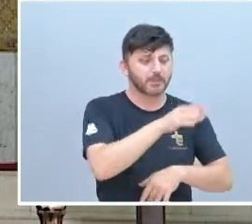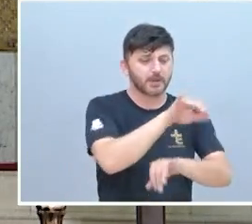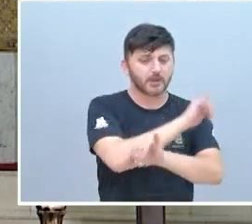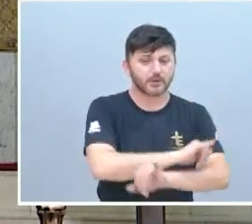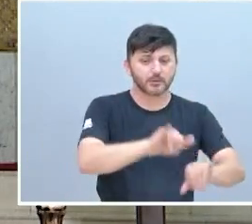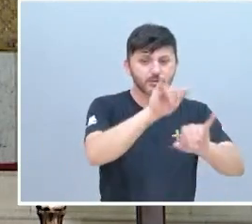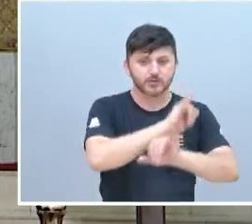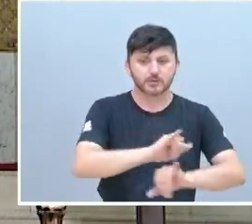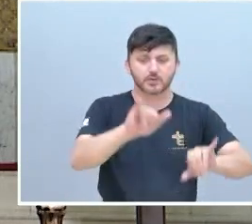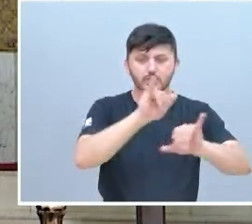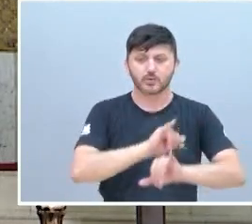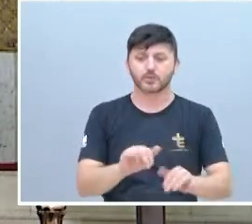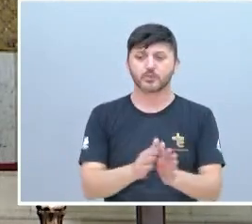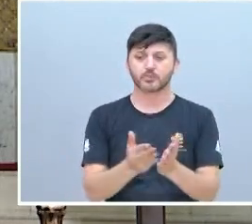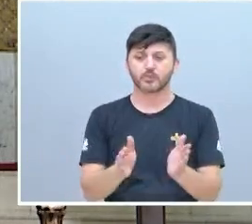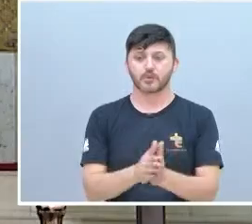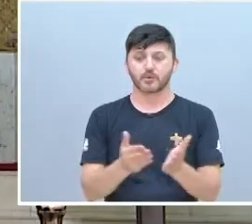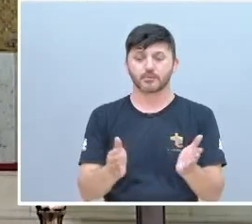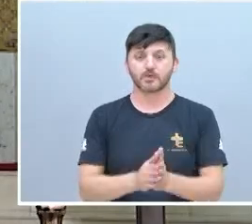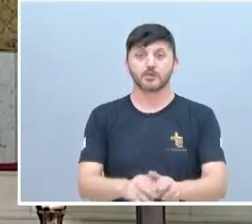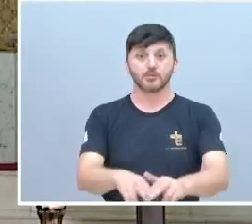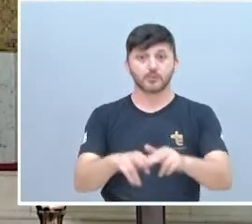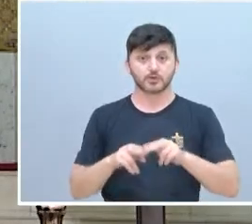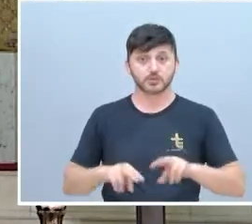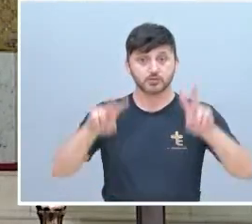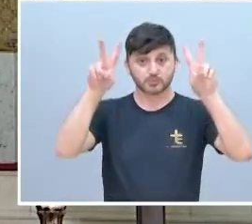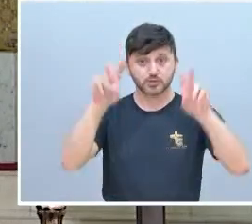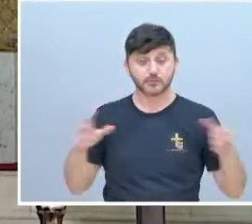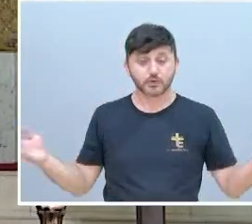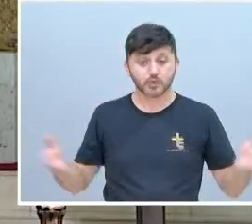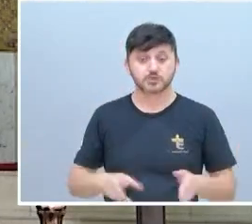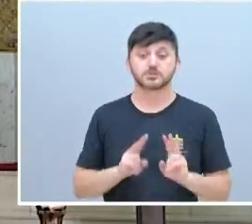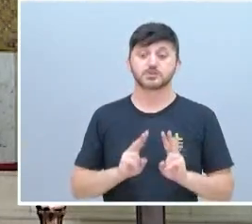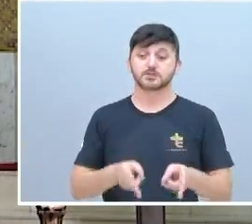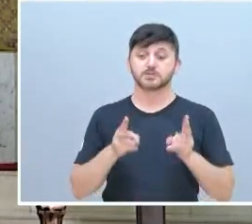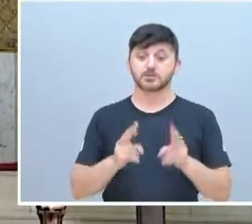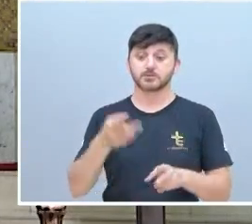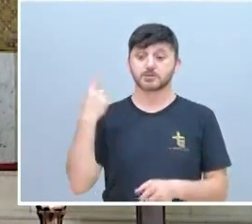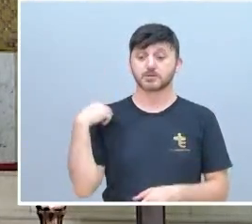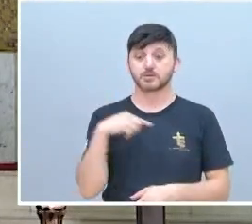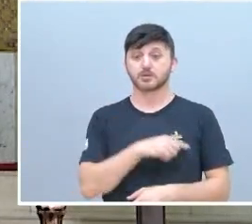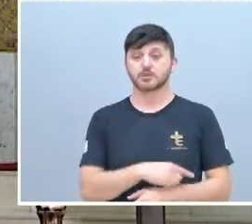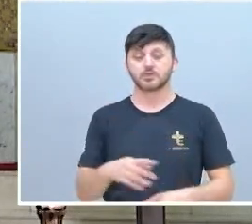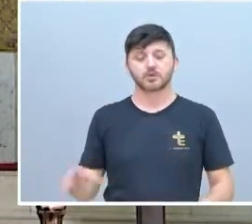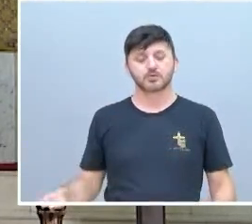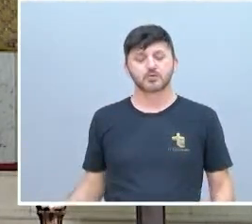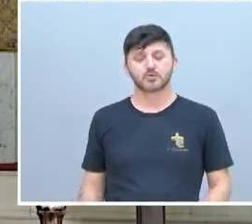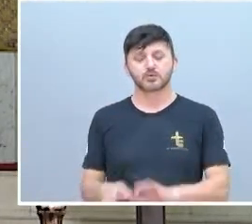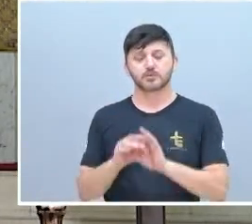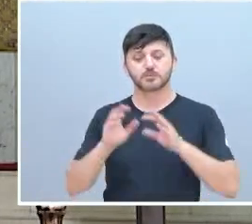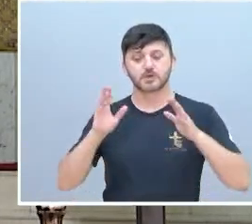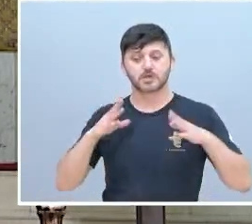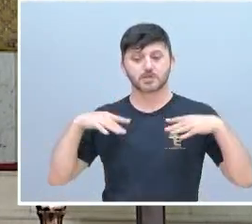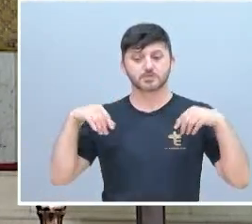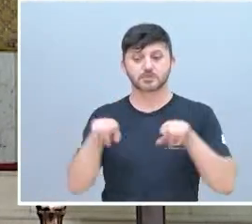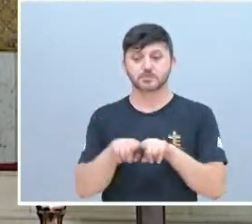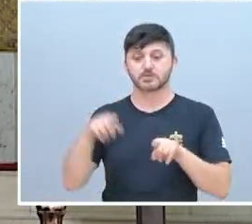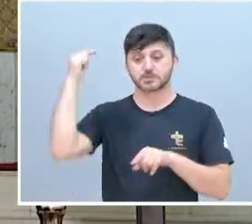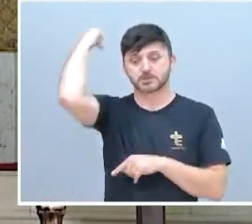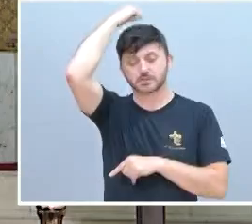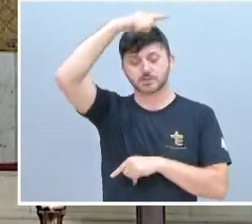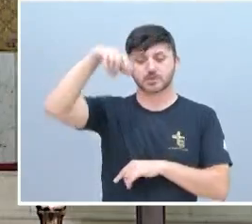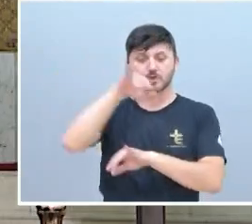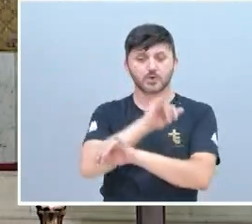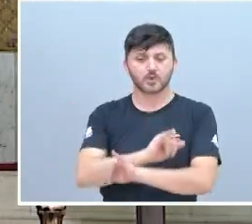os pobres. Por essa razão, hoje e sempre, nós nos unimos aos anjos e todos os